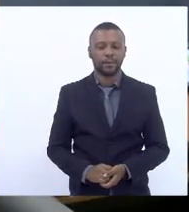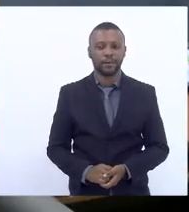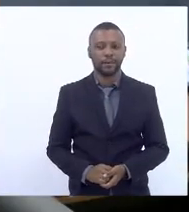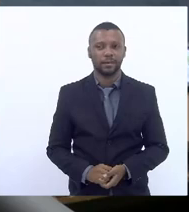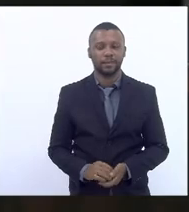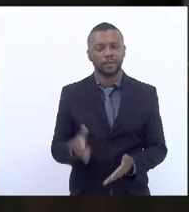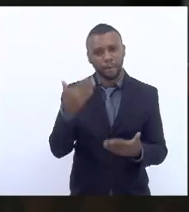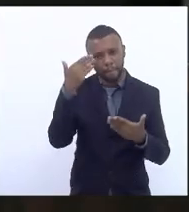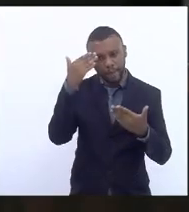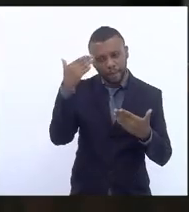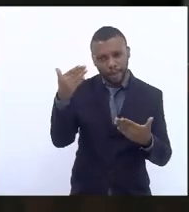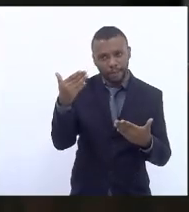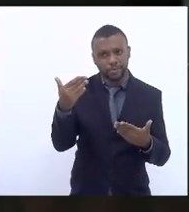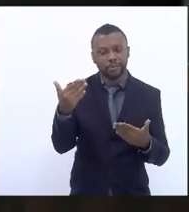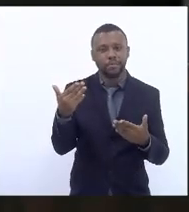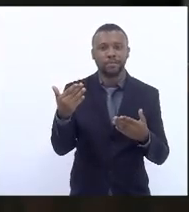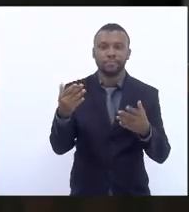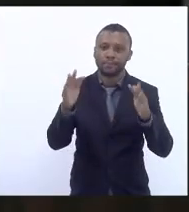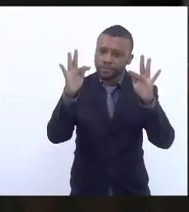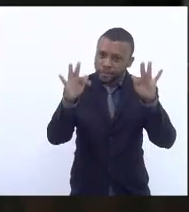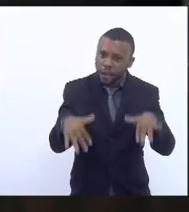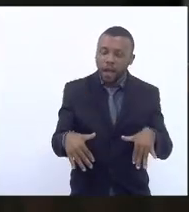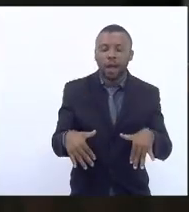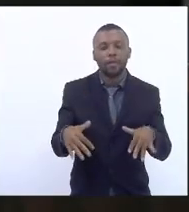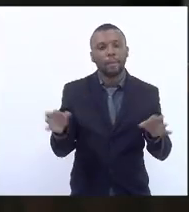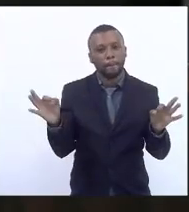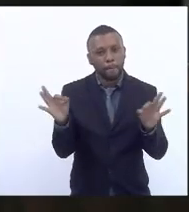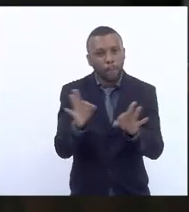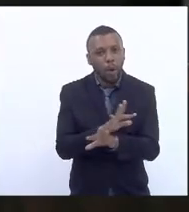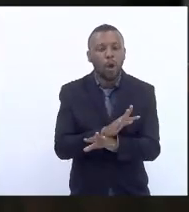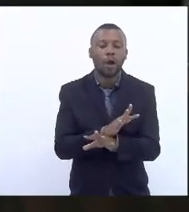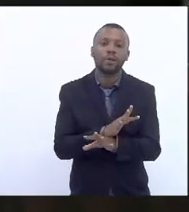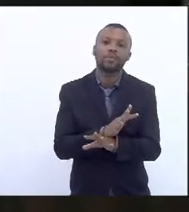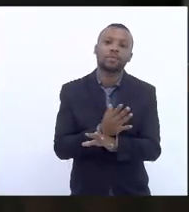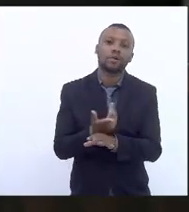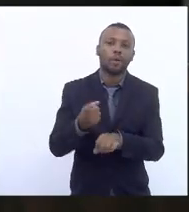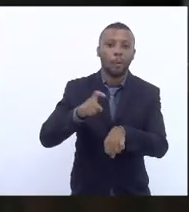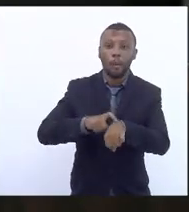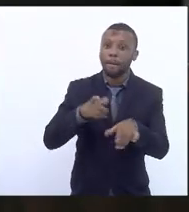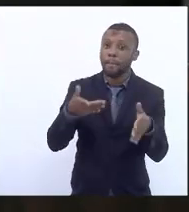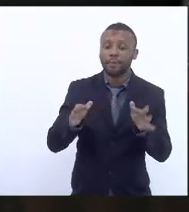Nada mais havendo a tratar, encerra-se definitivamente o expediente